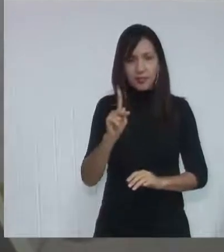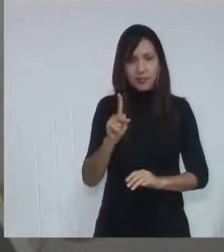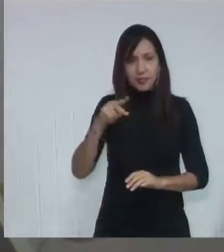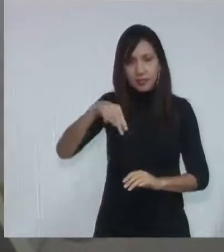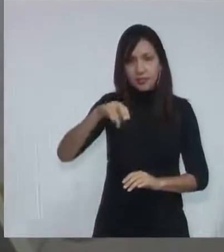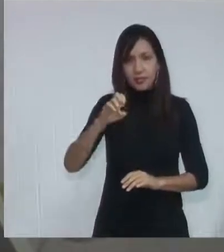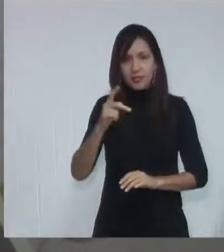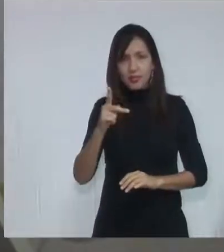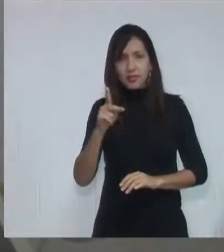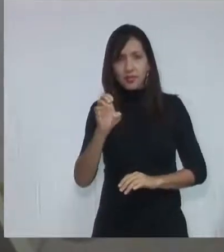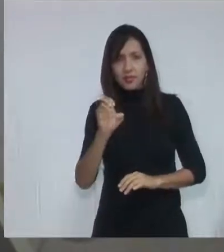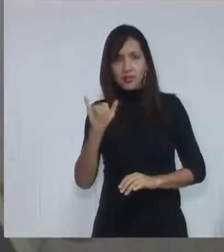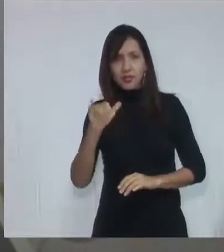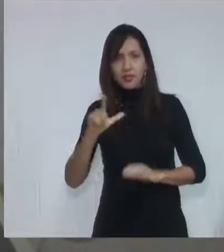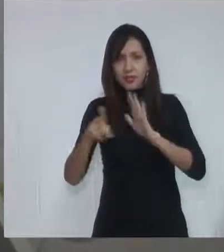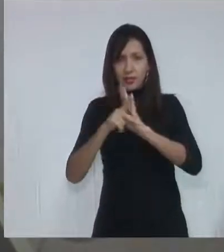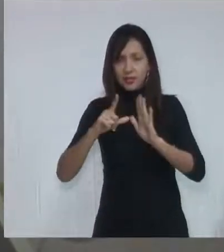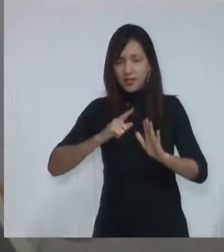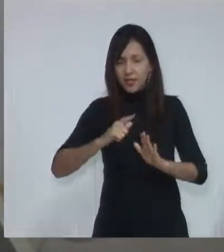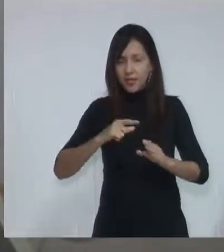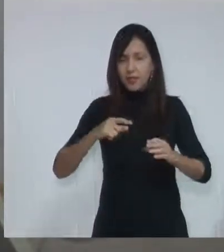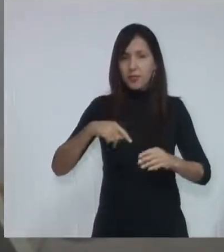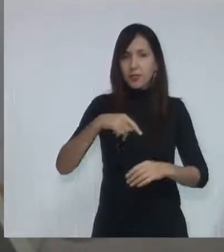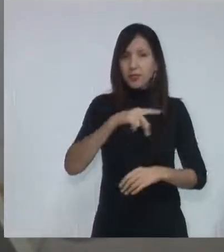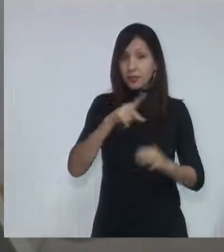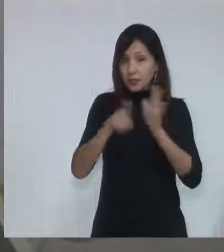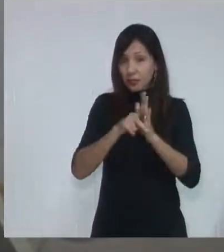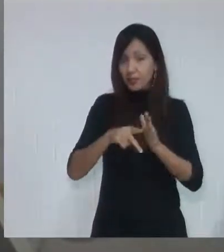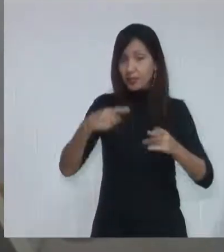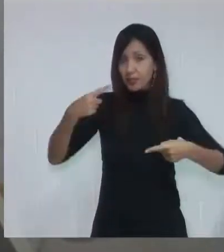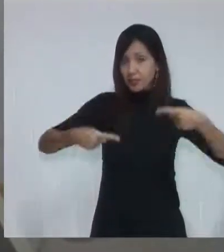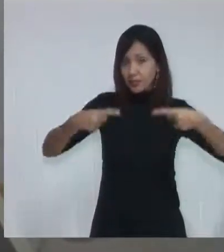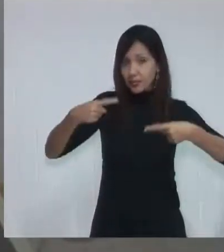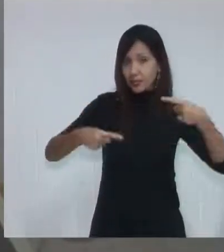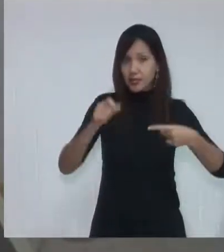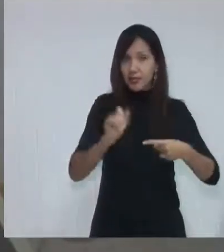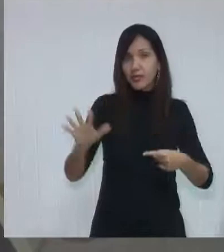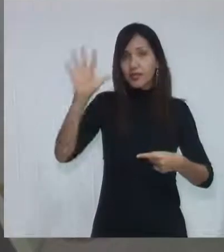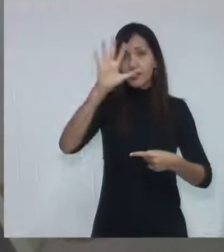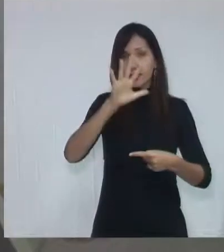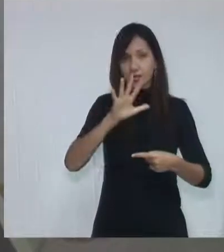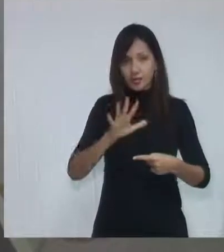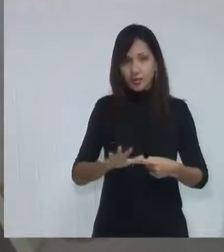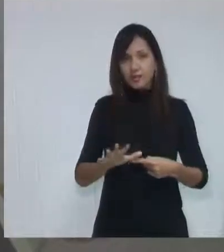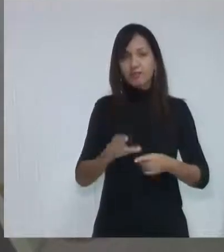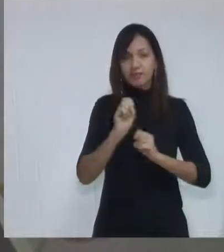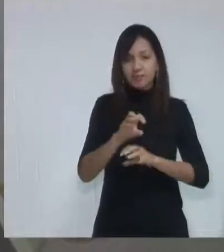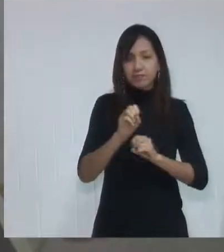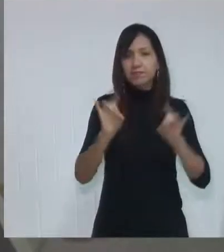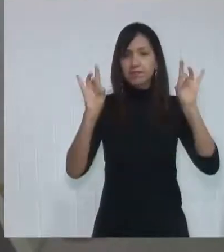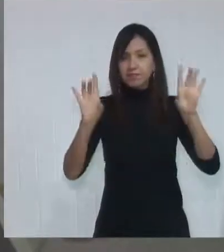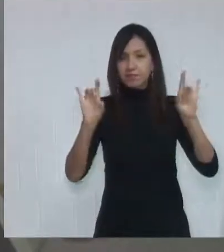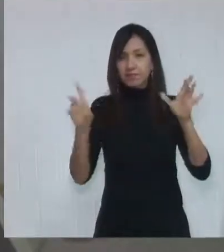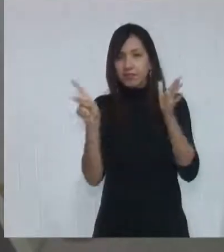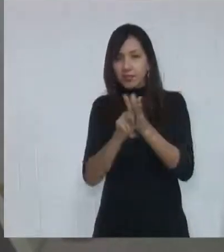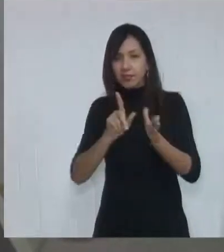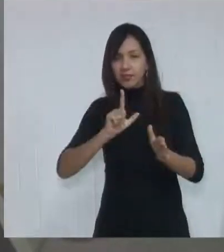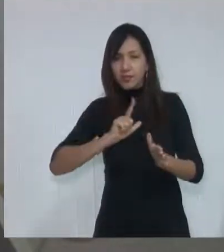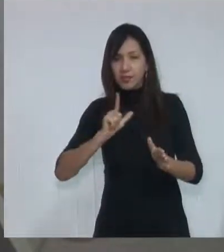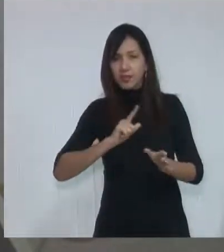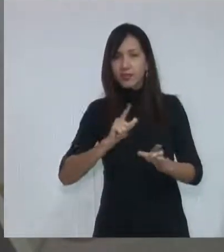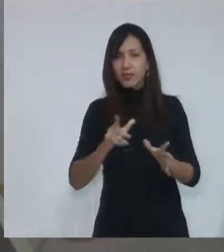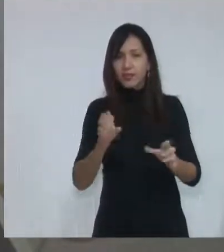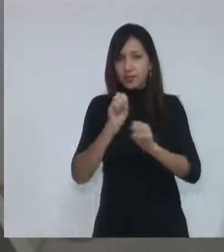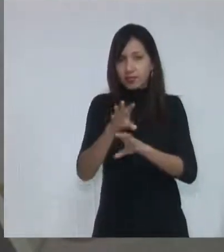significa o seguinte: é a Política Nacional de Educação Especial na perspectiva da educação inclusiva. Então, essa moção que a